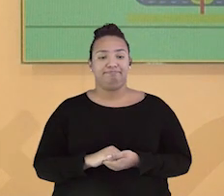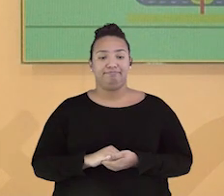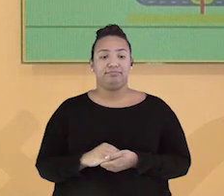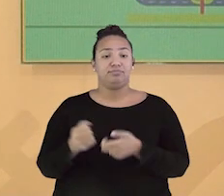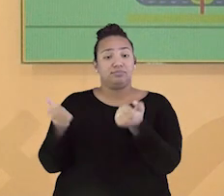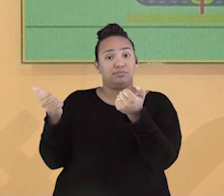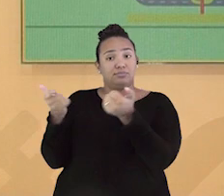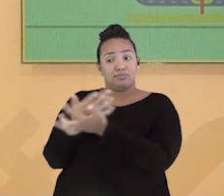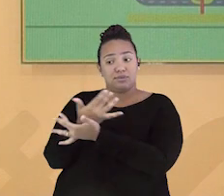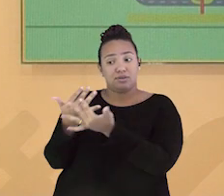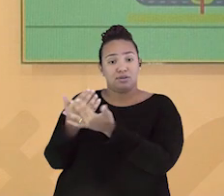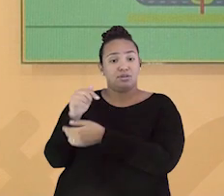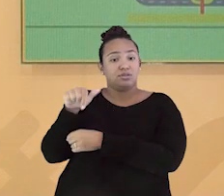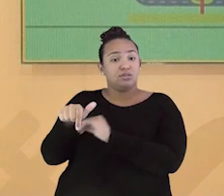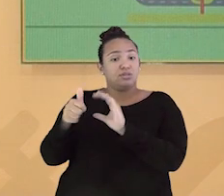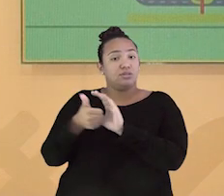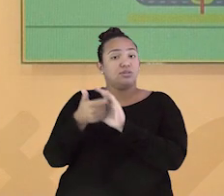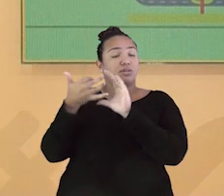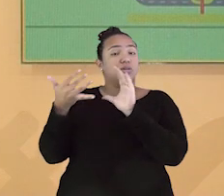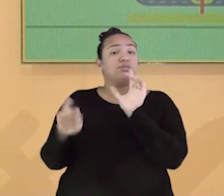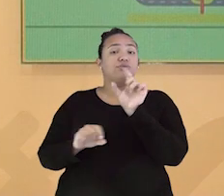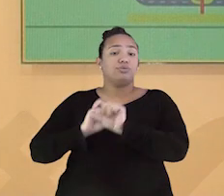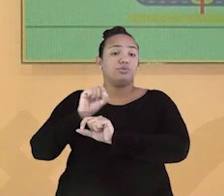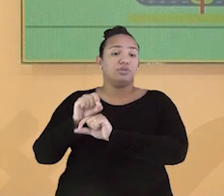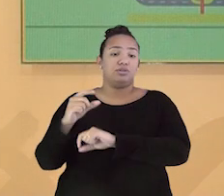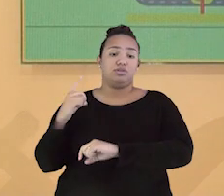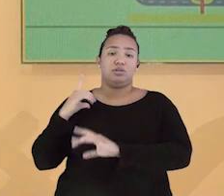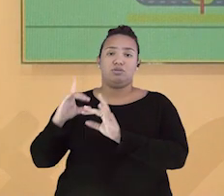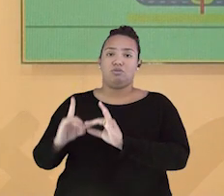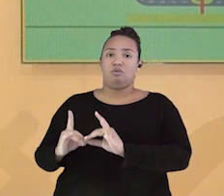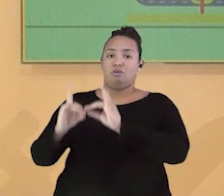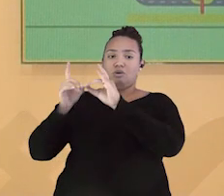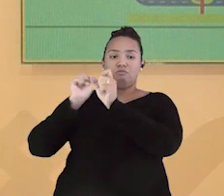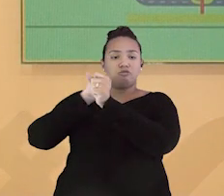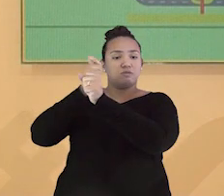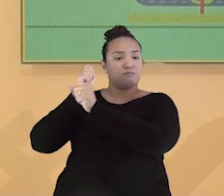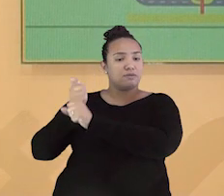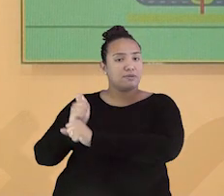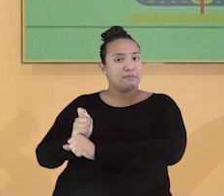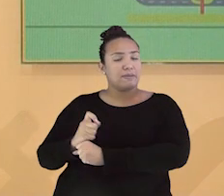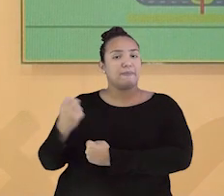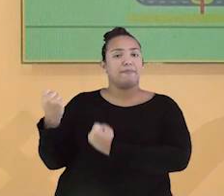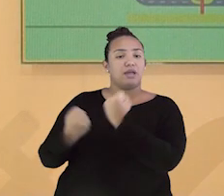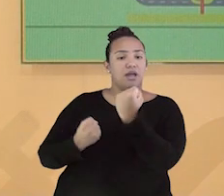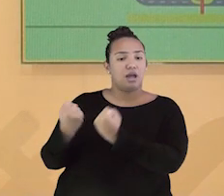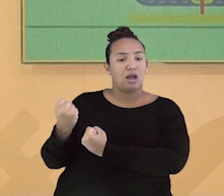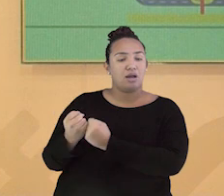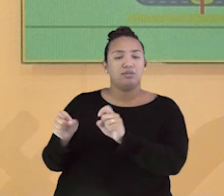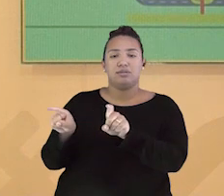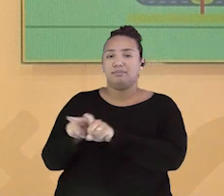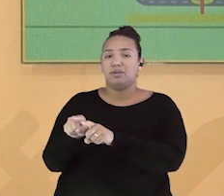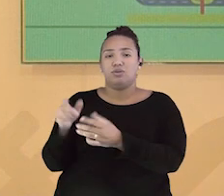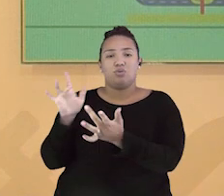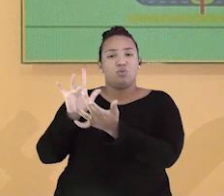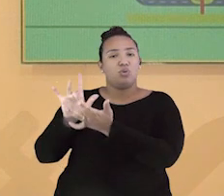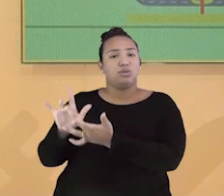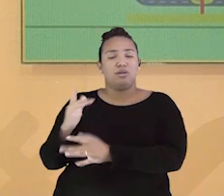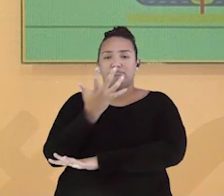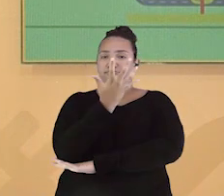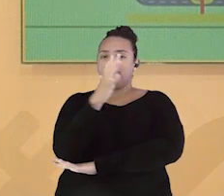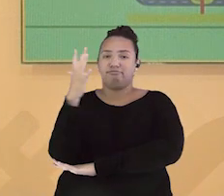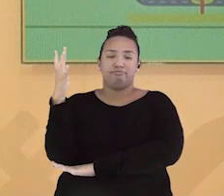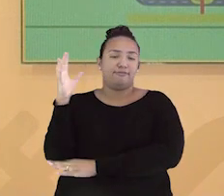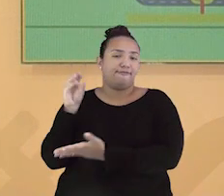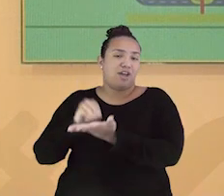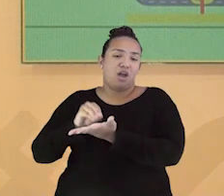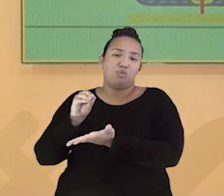cidade se caracteriza por ser uma região com mais construções, veículos e menos acesso à natureza. Nas